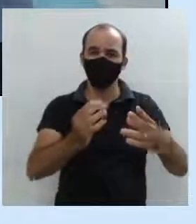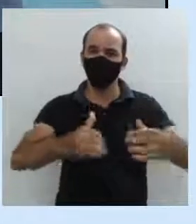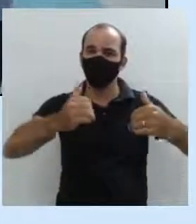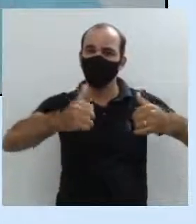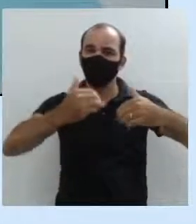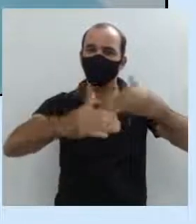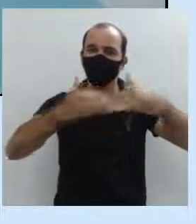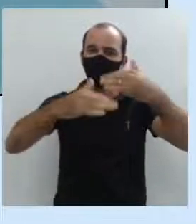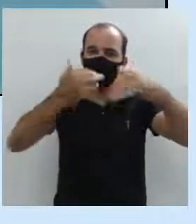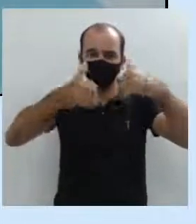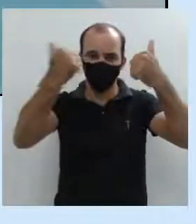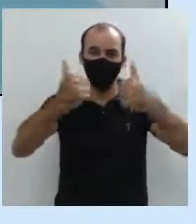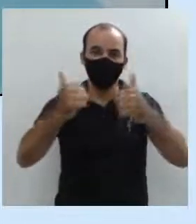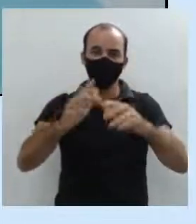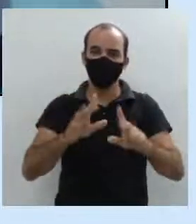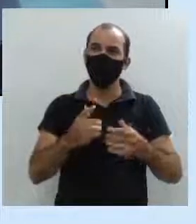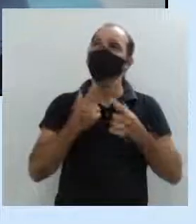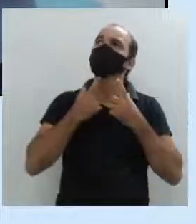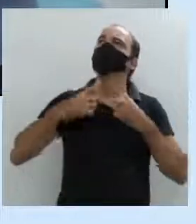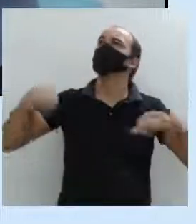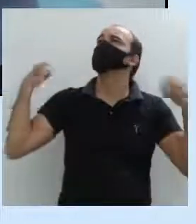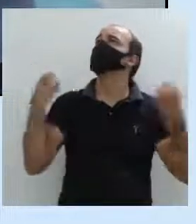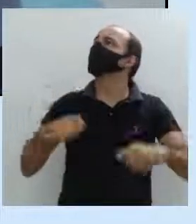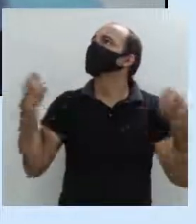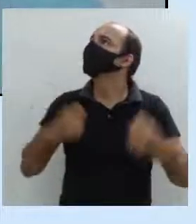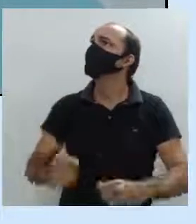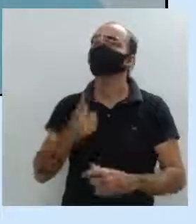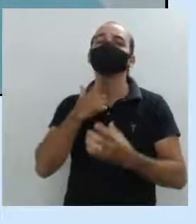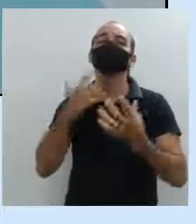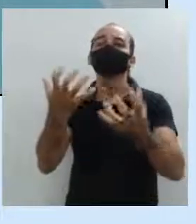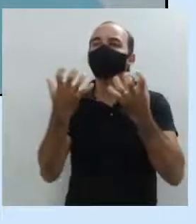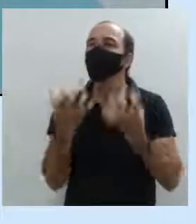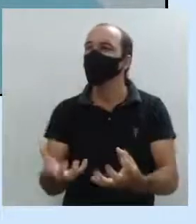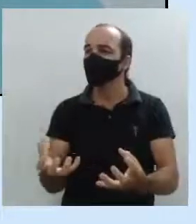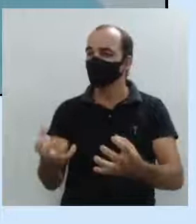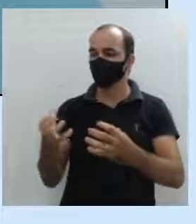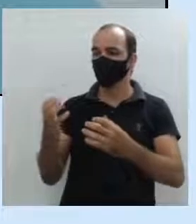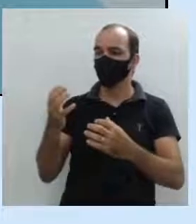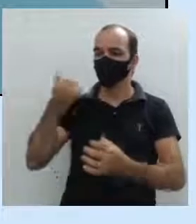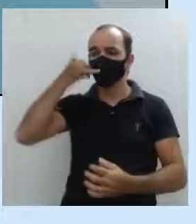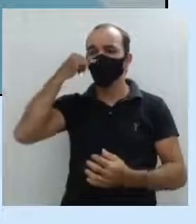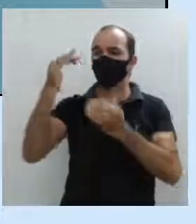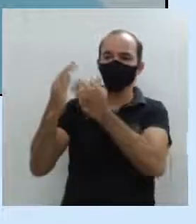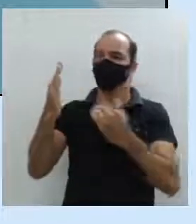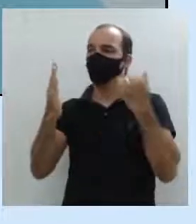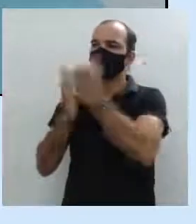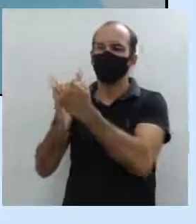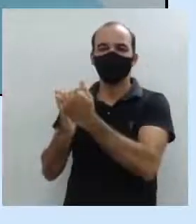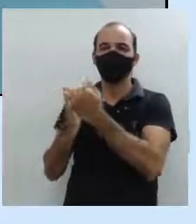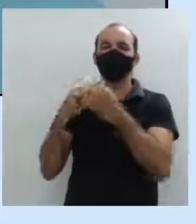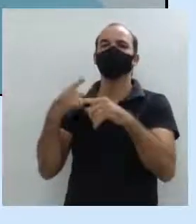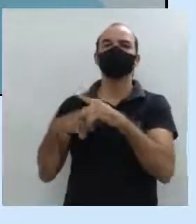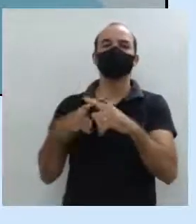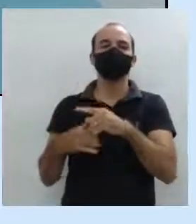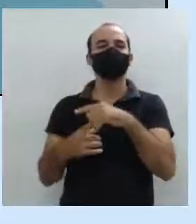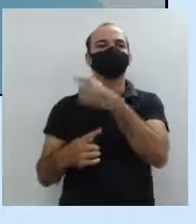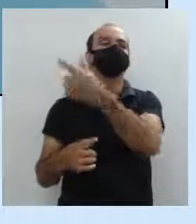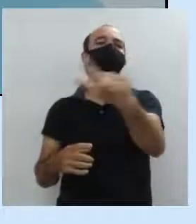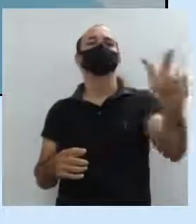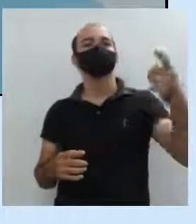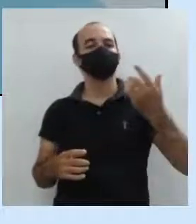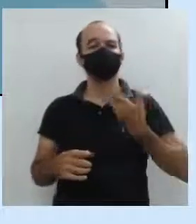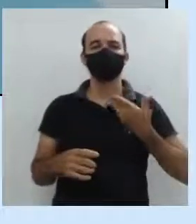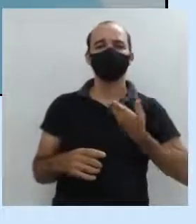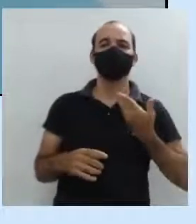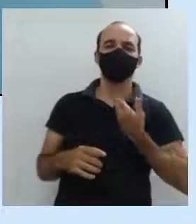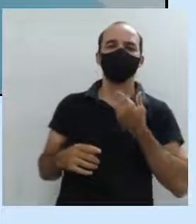já começa a pensar, eu preciso de algo melhor. Olha, consumismo. Então, a